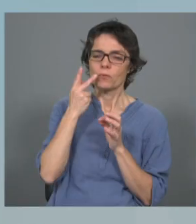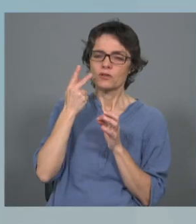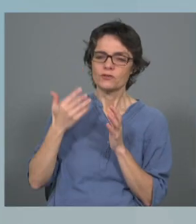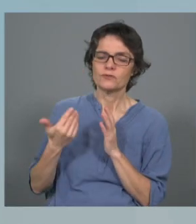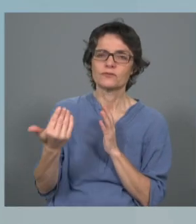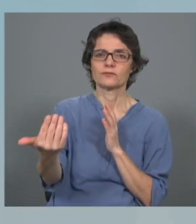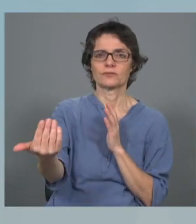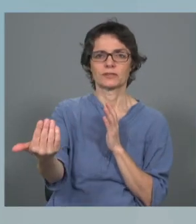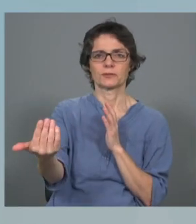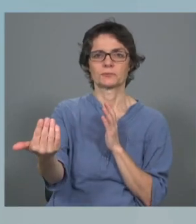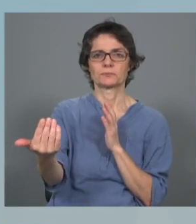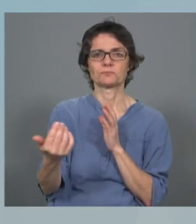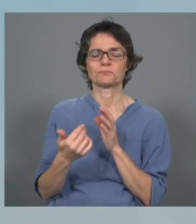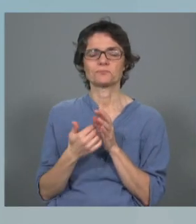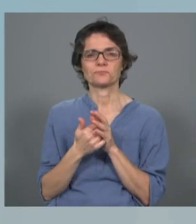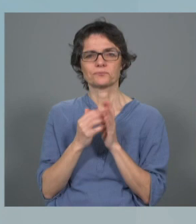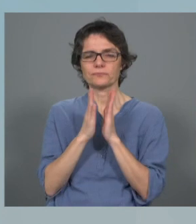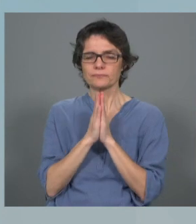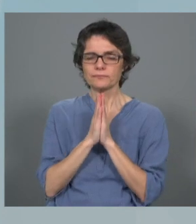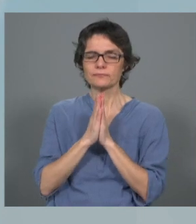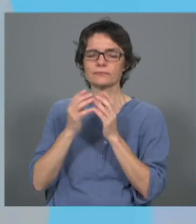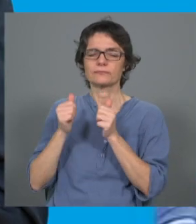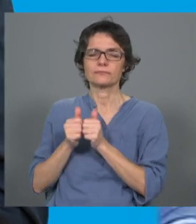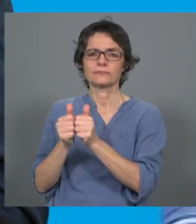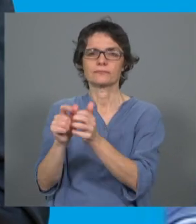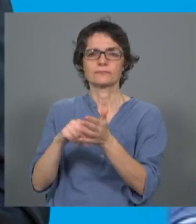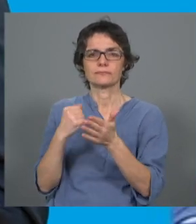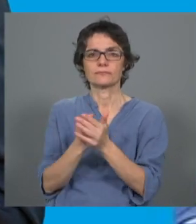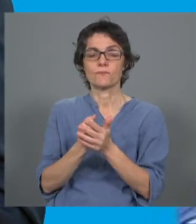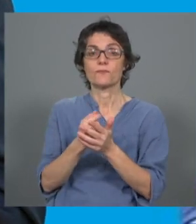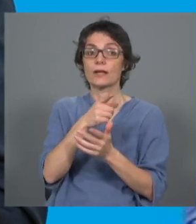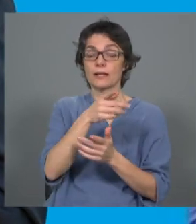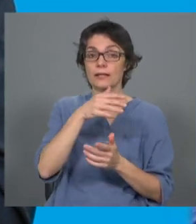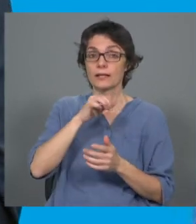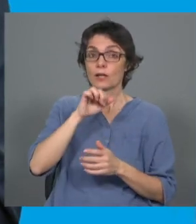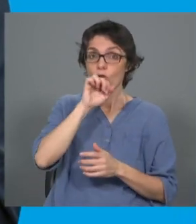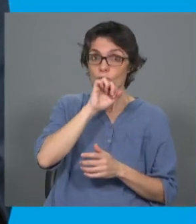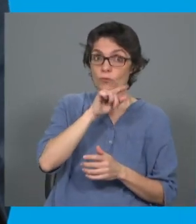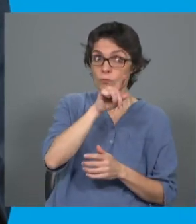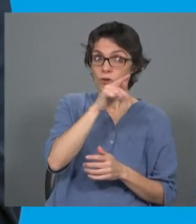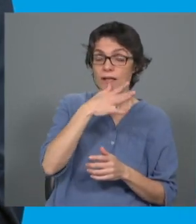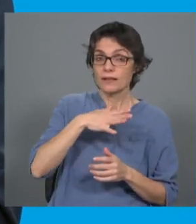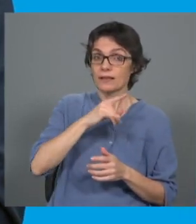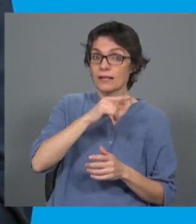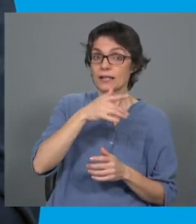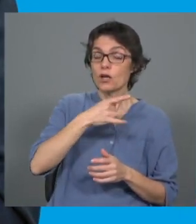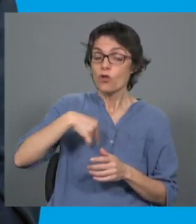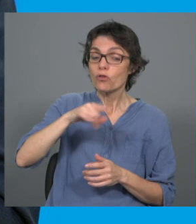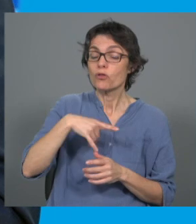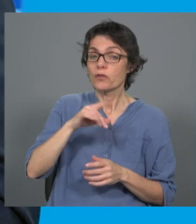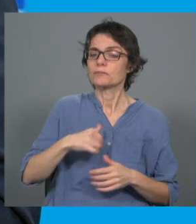eucarística, e que eles apelam e dizendo: nós queremos também convosco viver este programa de